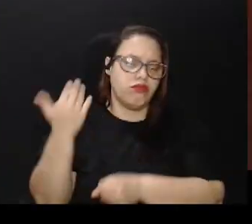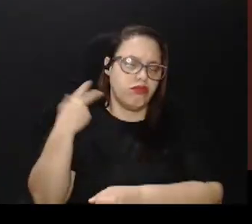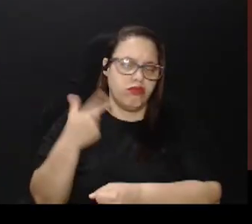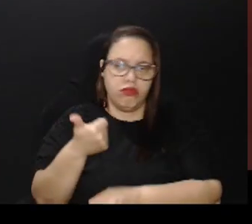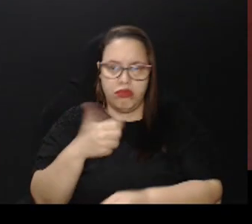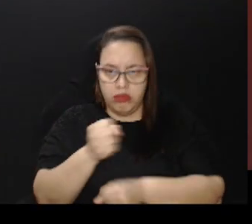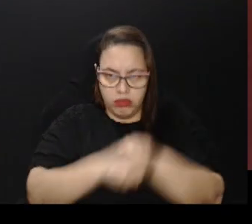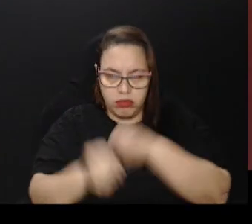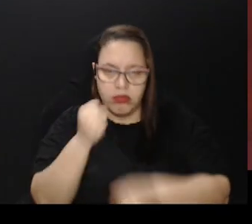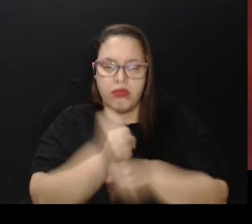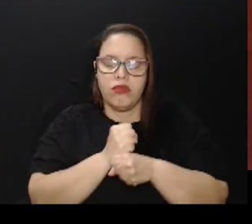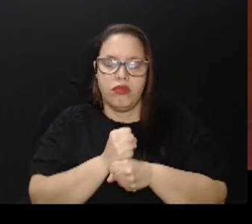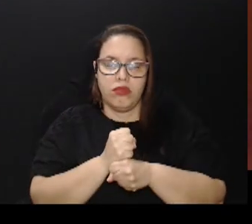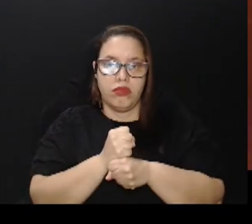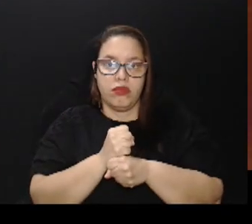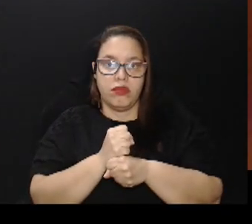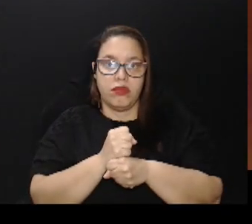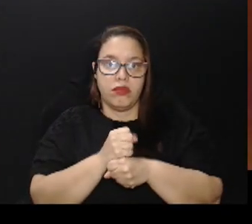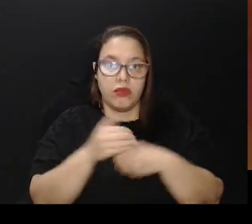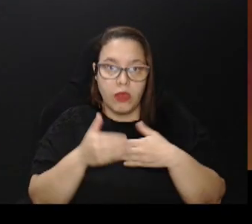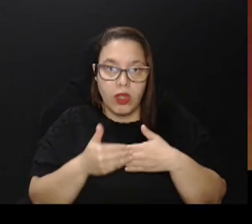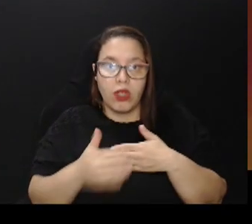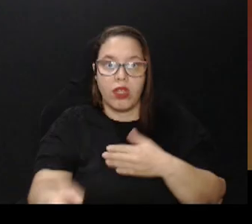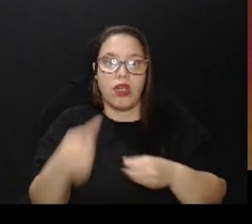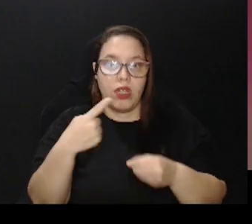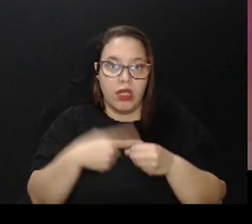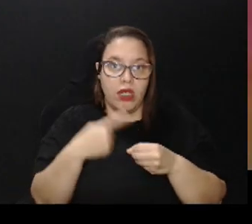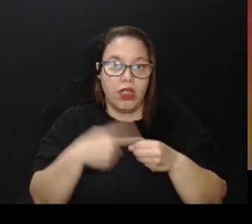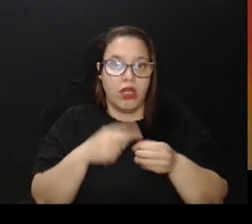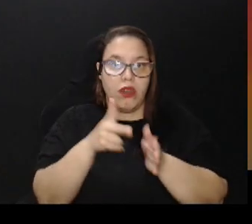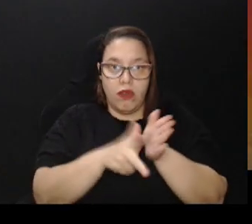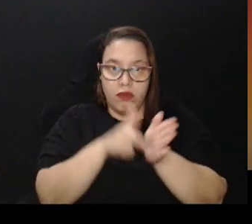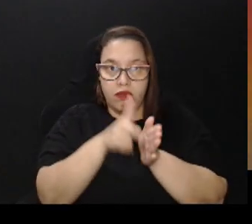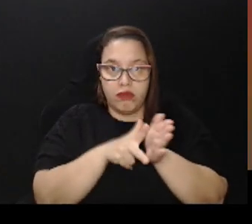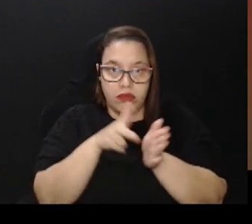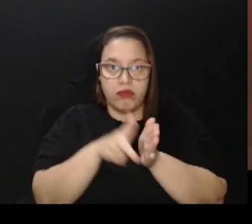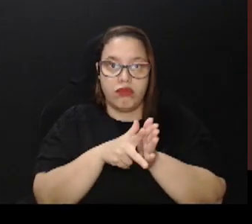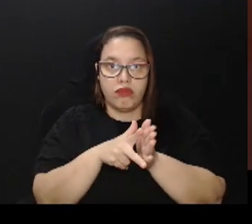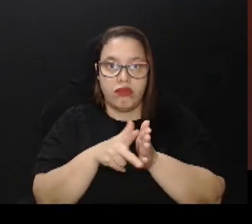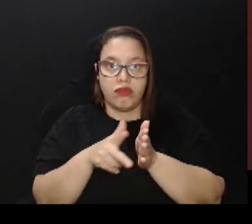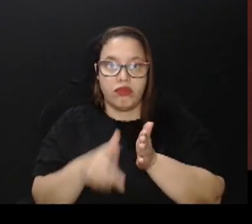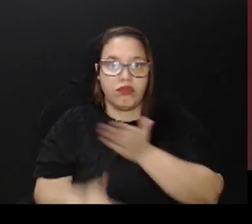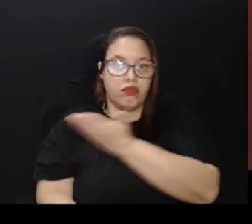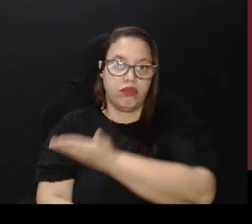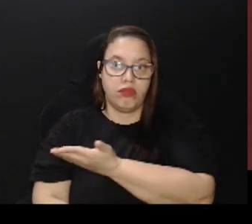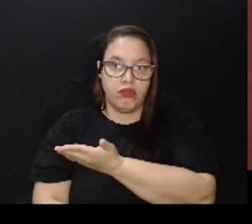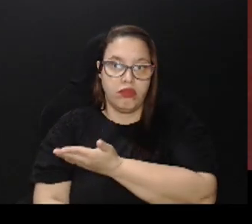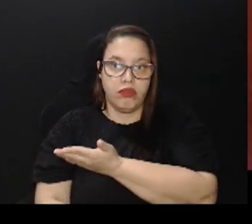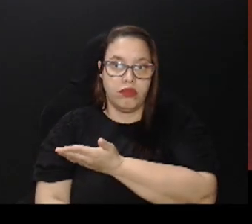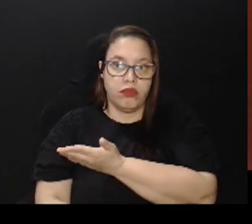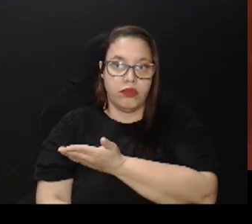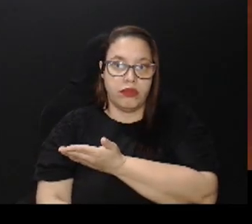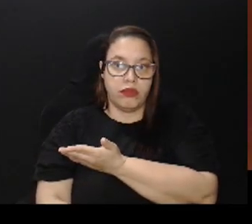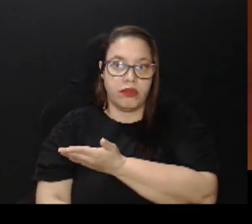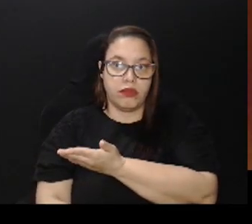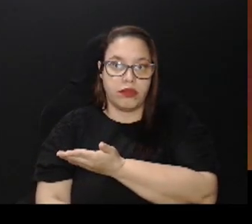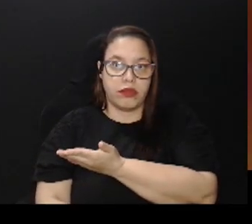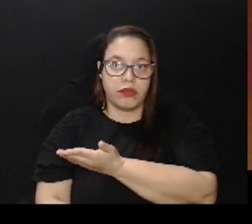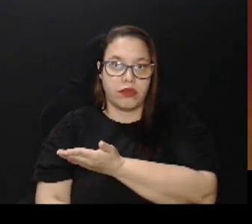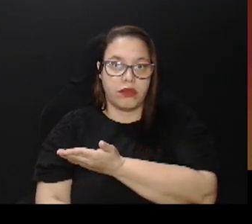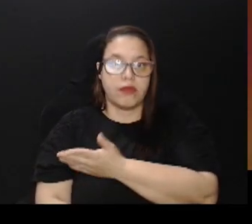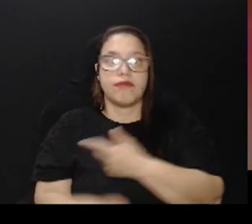e daqui para o interior, né, a via férrea. Então você vinha com muitos imigrantes que vinha em quantidade, então precisava ter um local